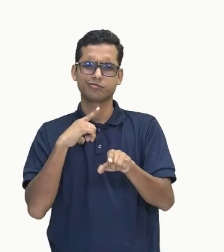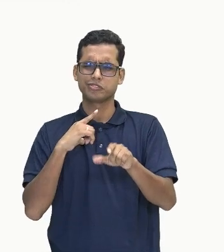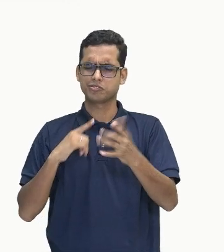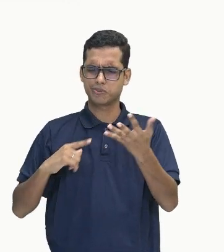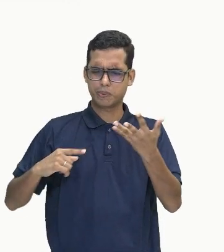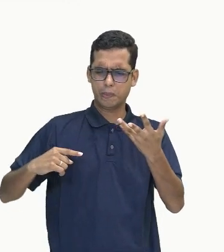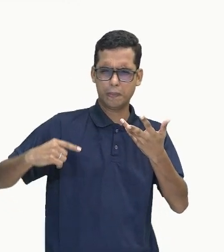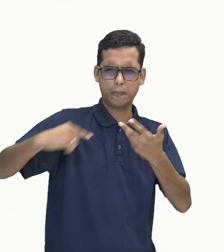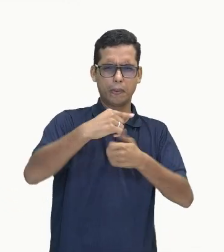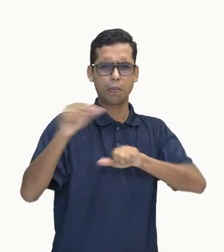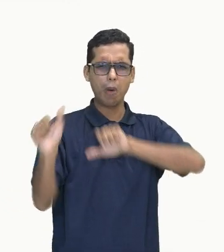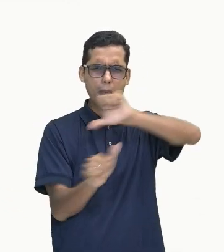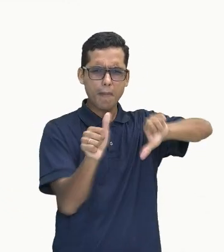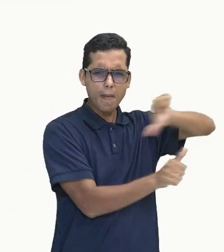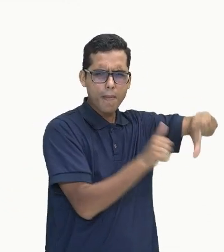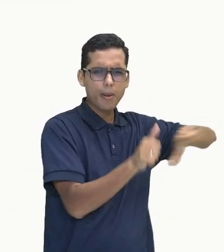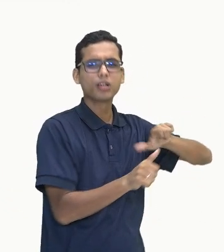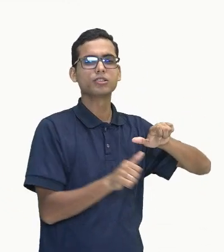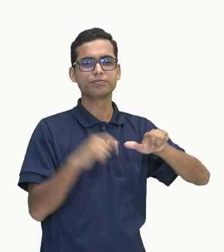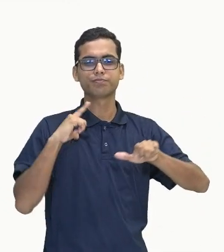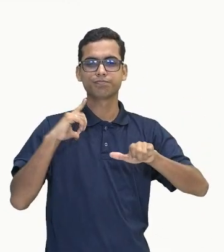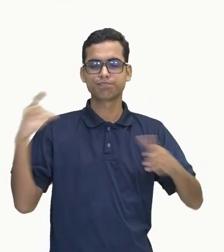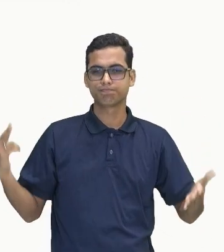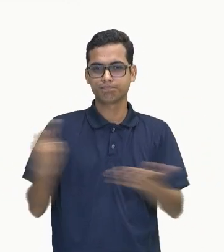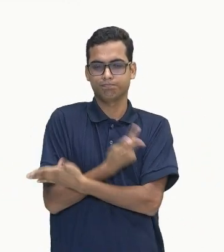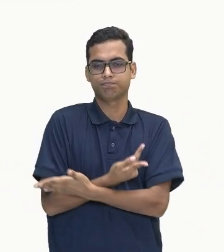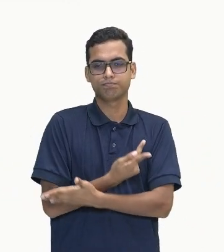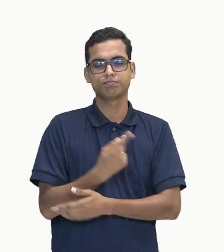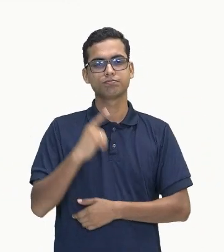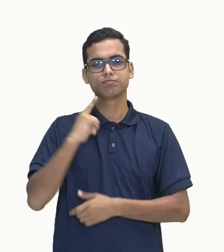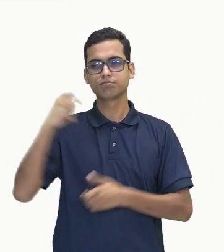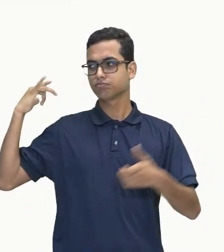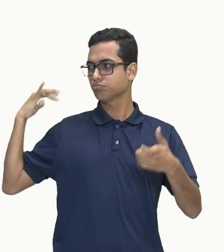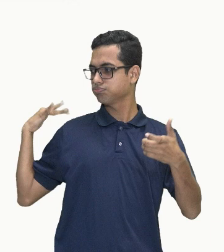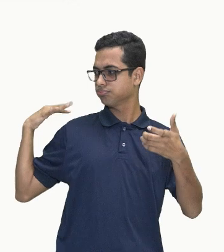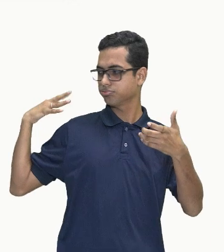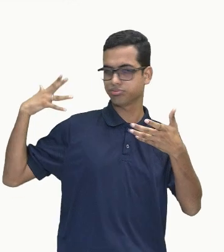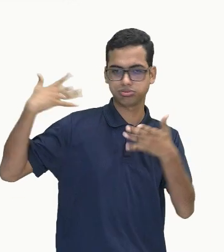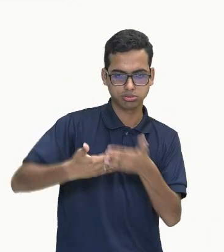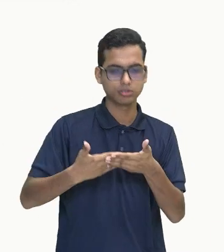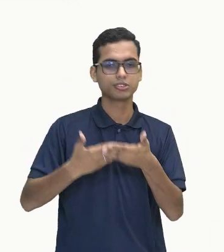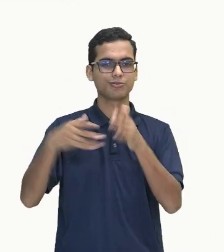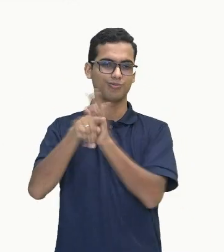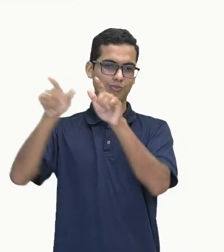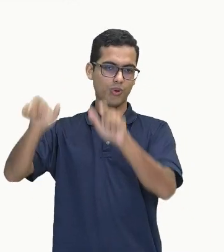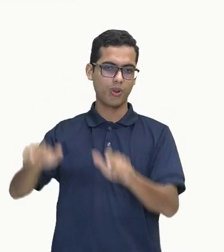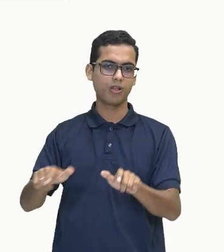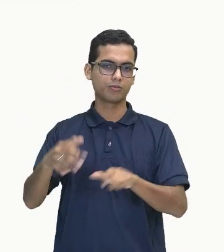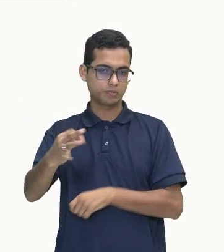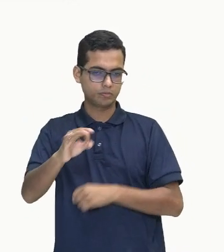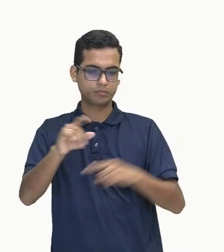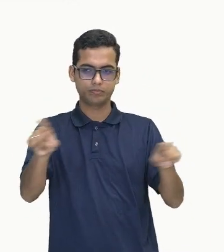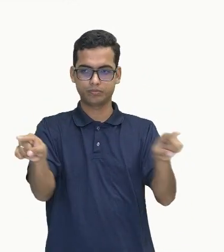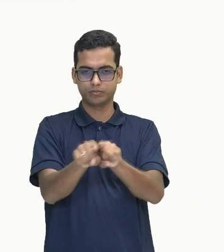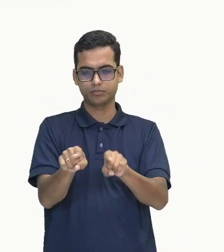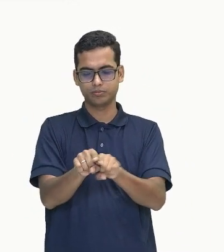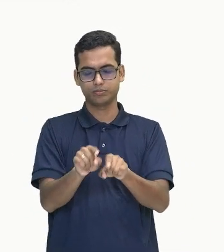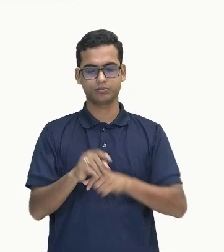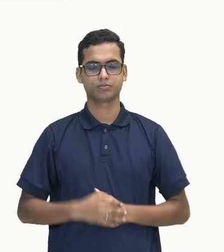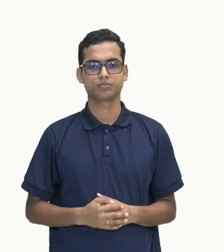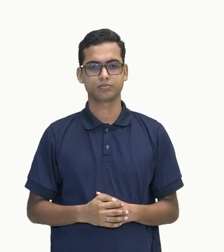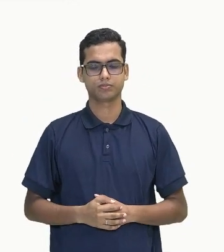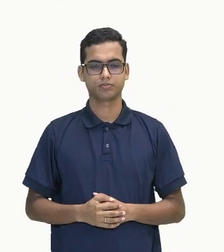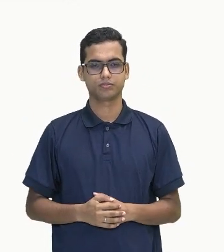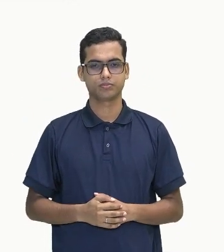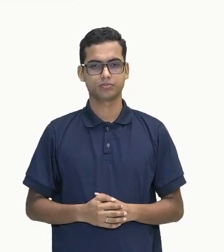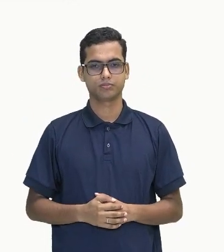outras transformações que ocorreram, né, até então naquela paisagem. E aí nós temos nas